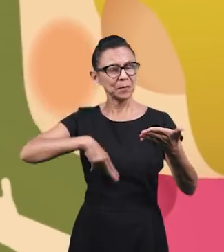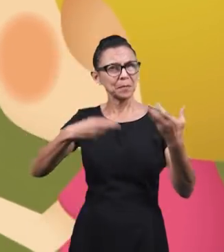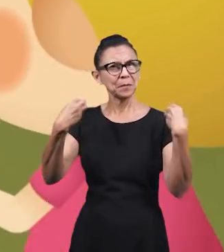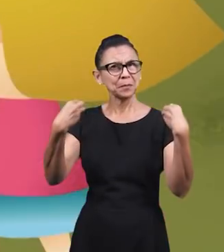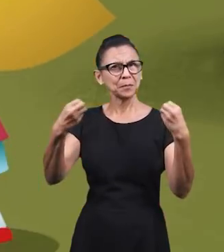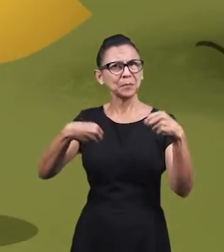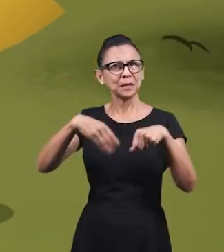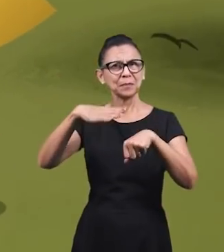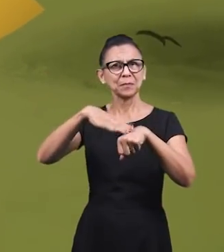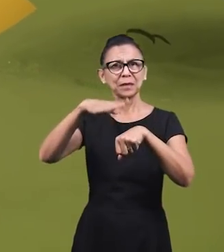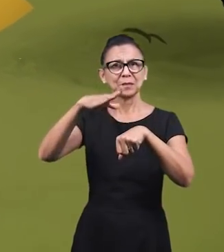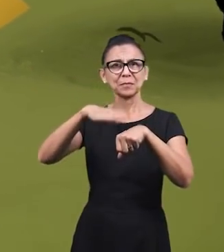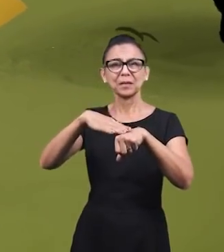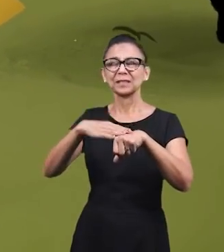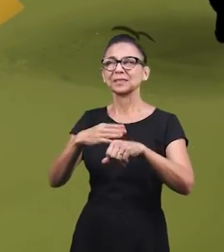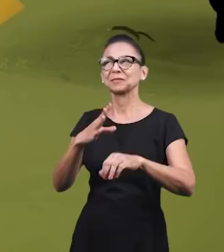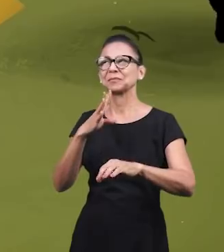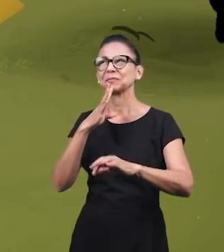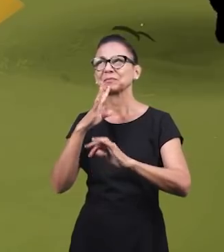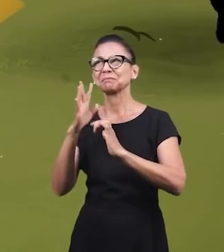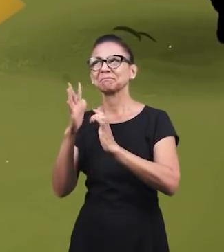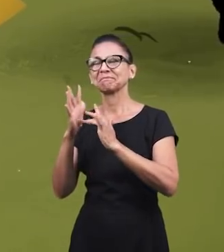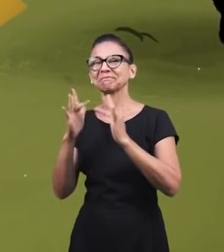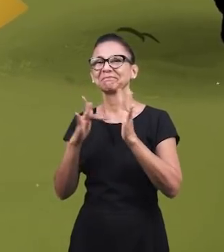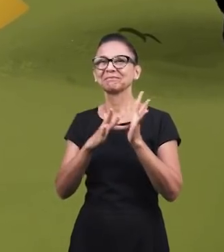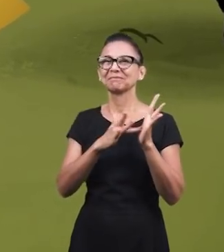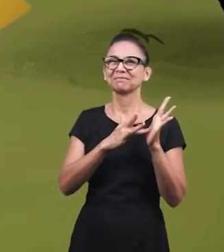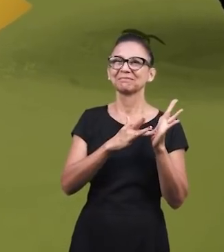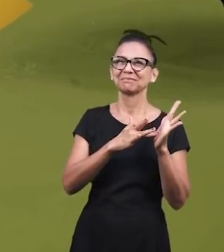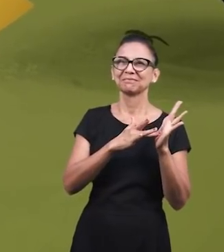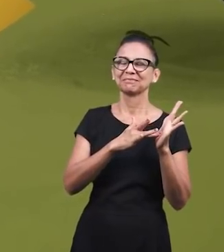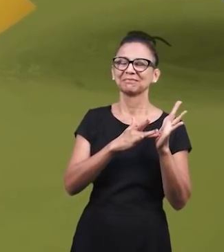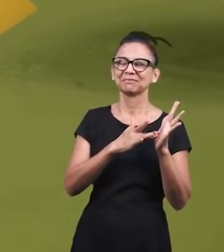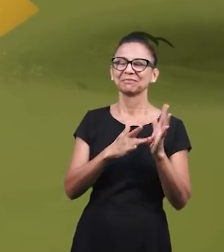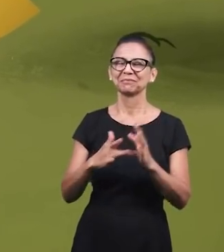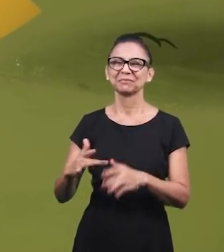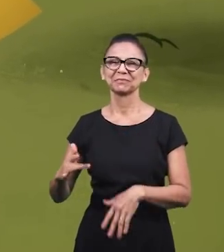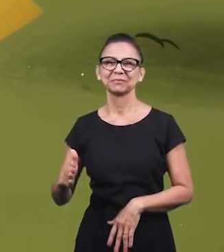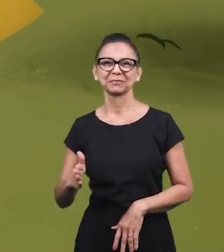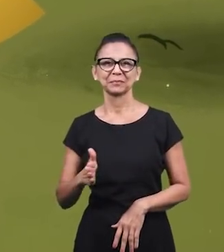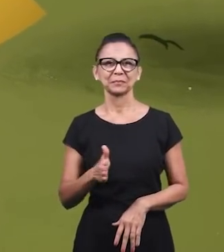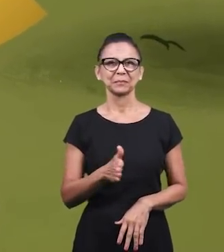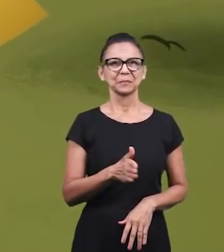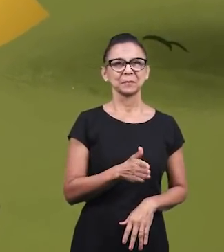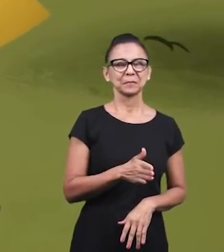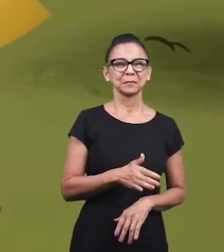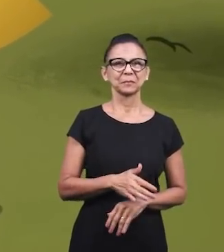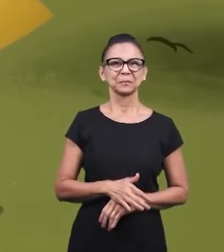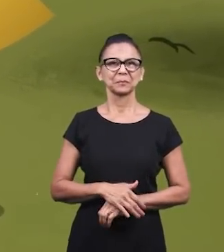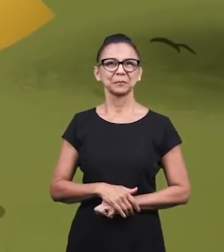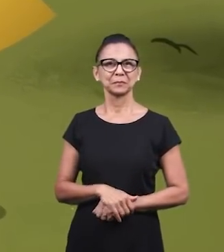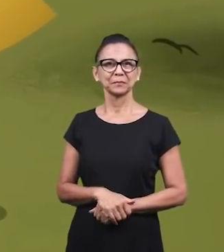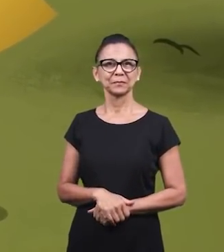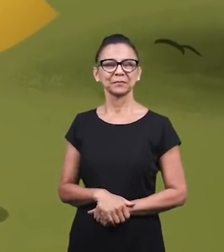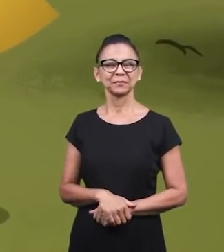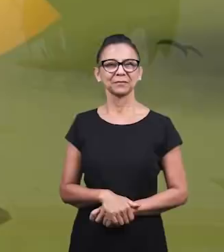sempre ler para mais de Jesus conhecer.